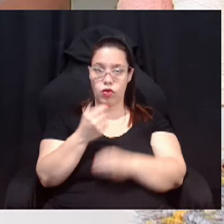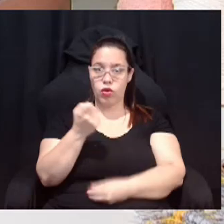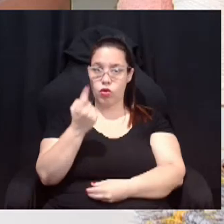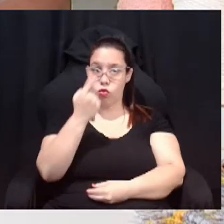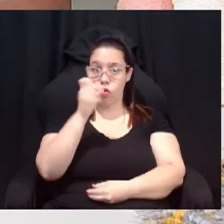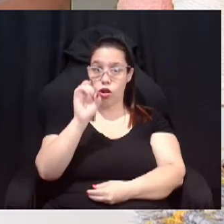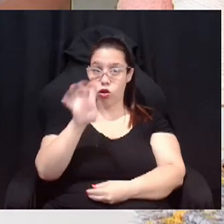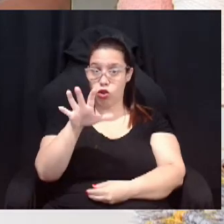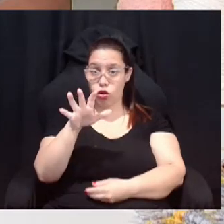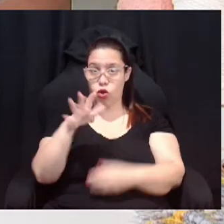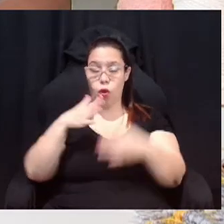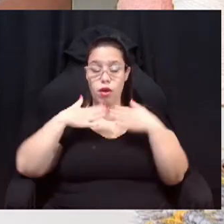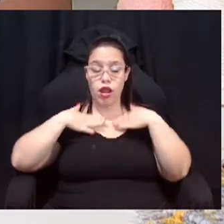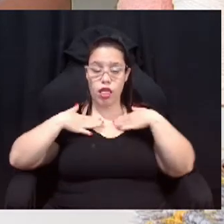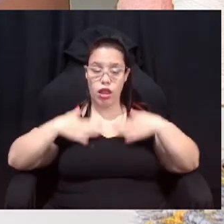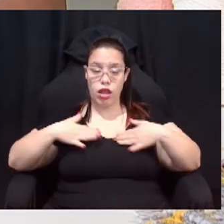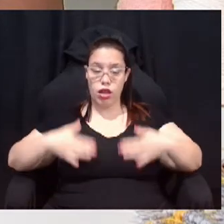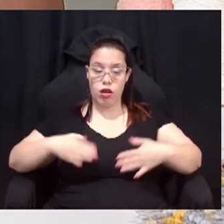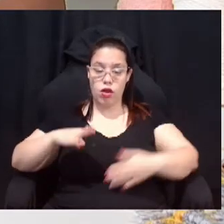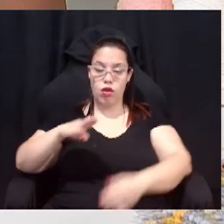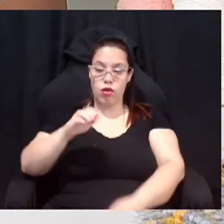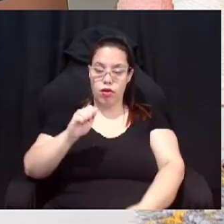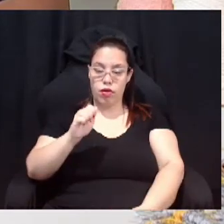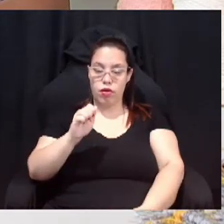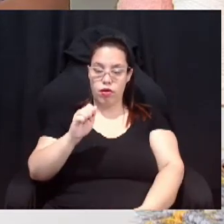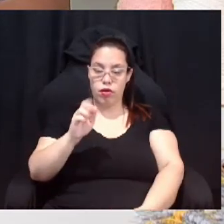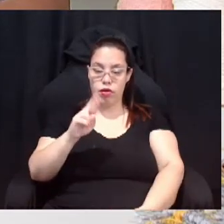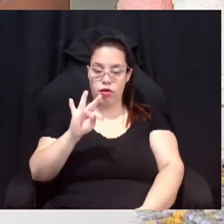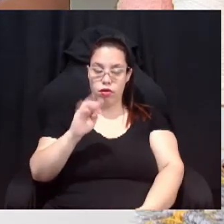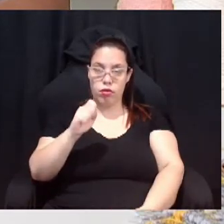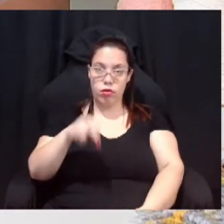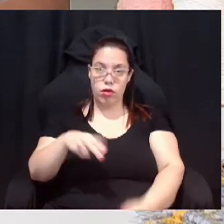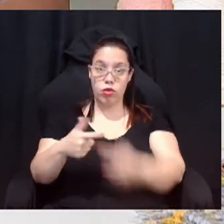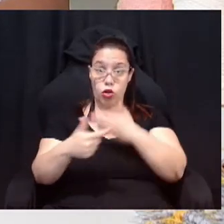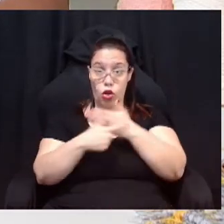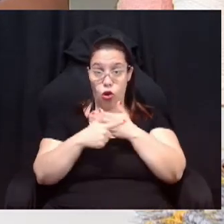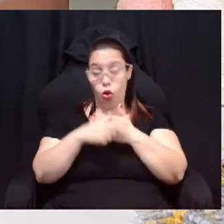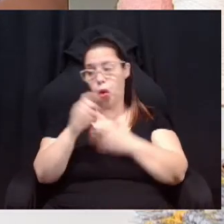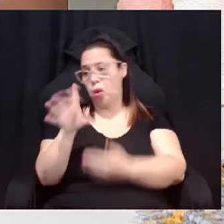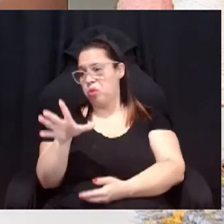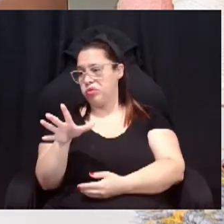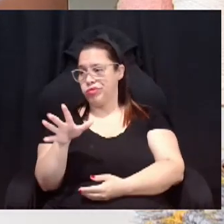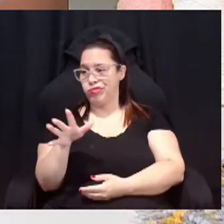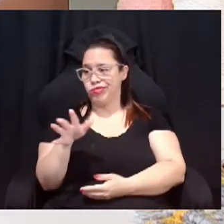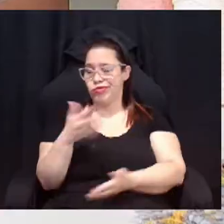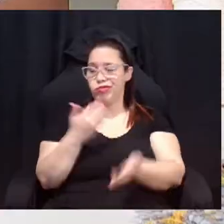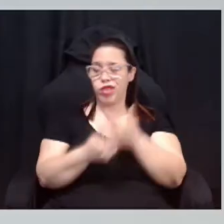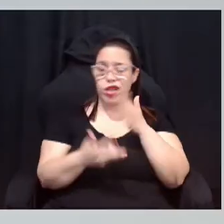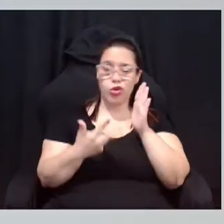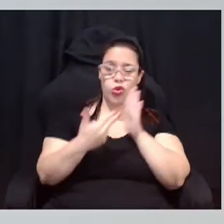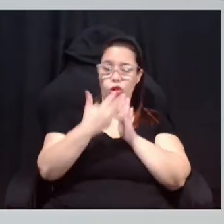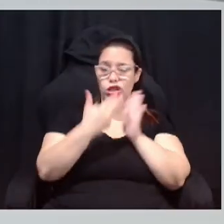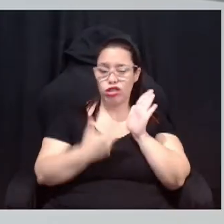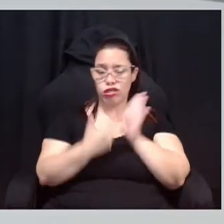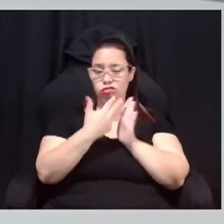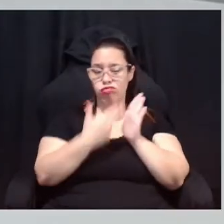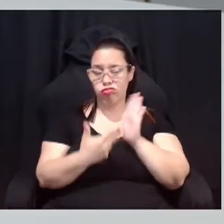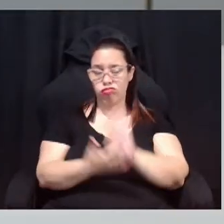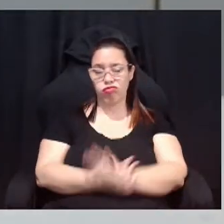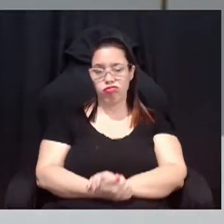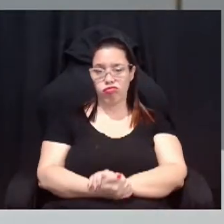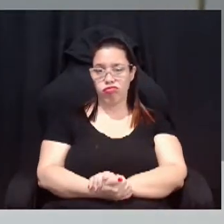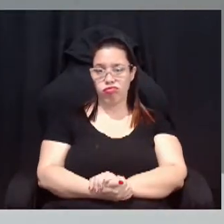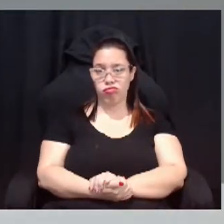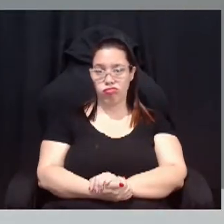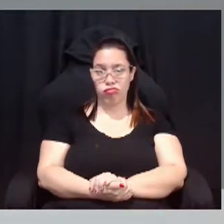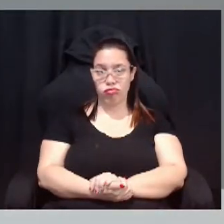tecido, só pro barbante. Uma só pro papel. É, porque senão a gente acaba perdendo a nossa tesoura. E tesoura